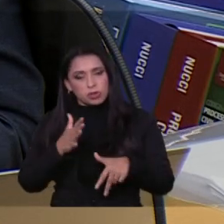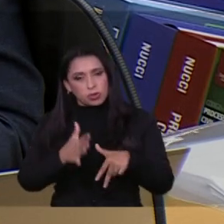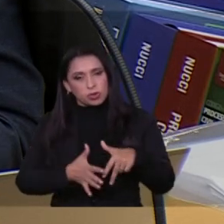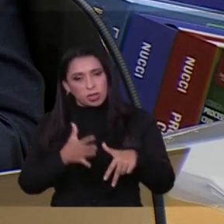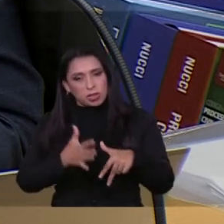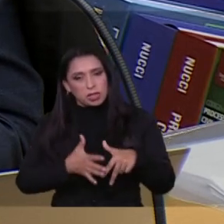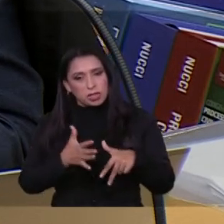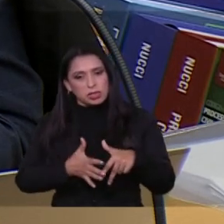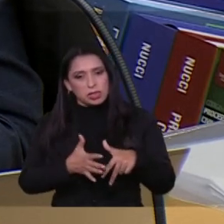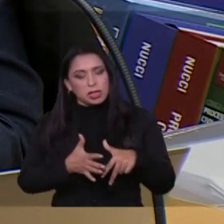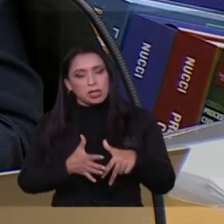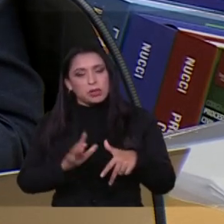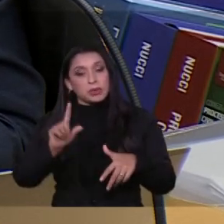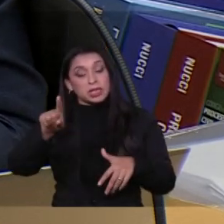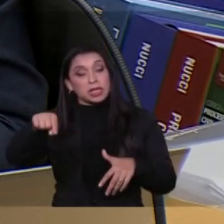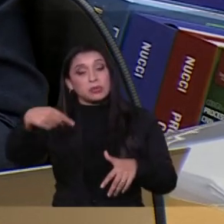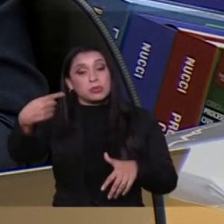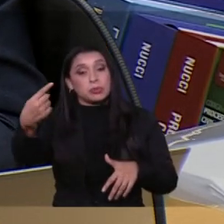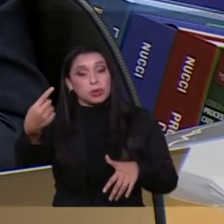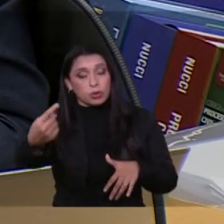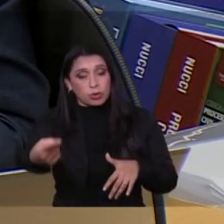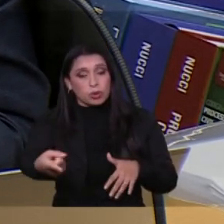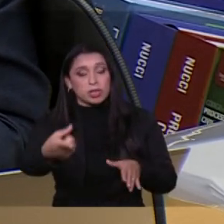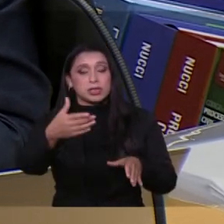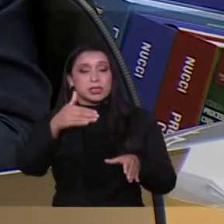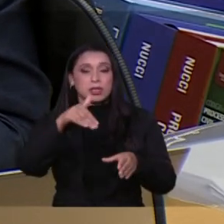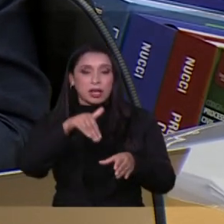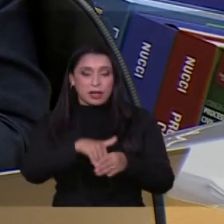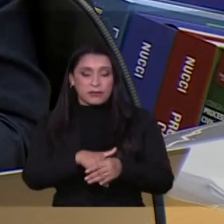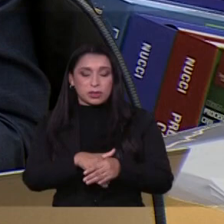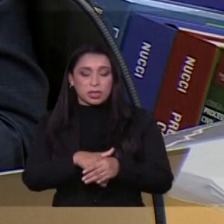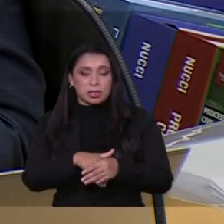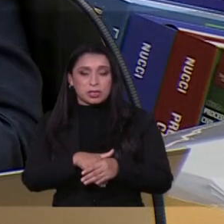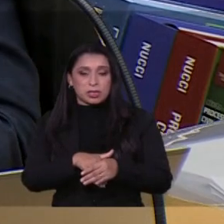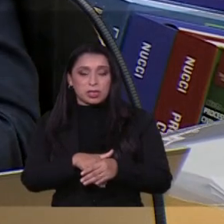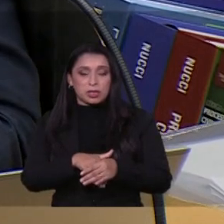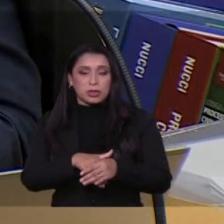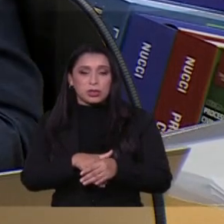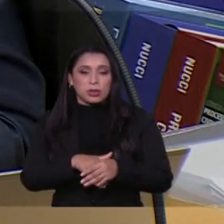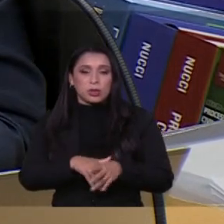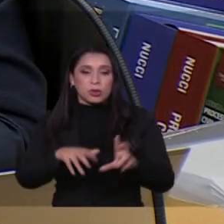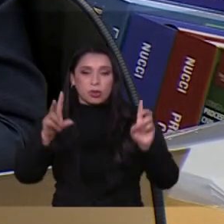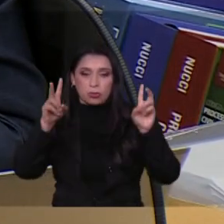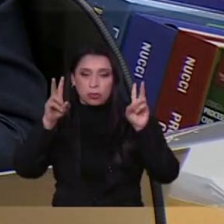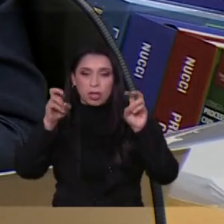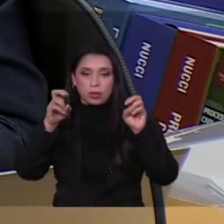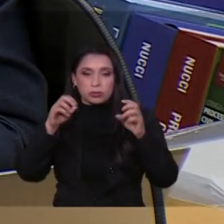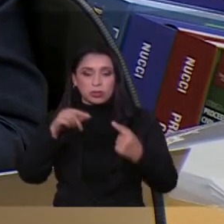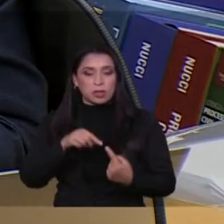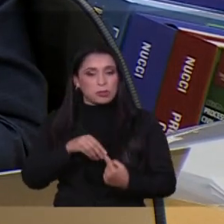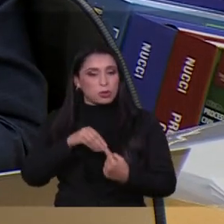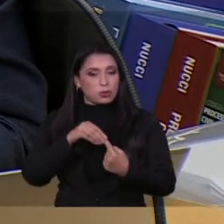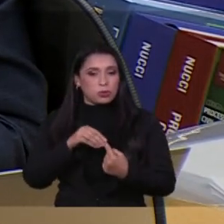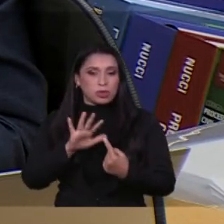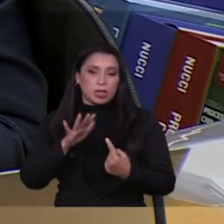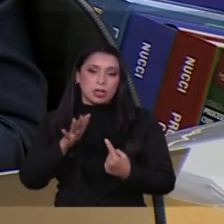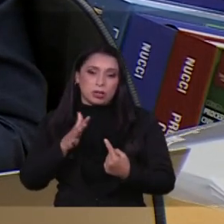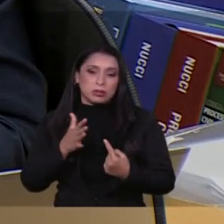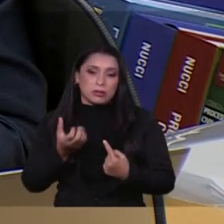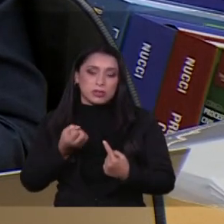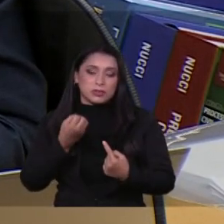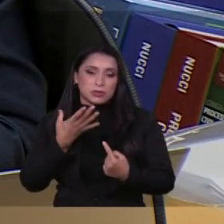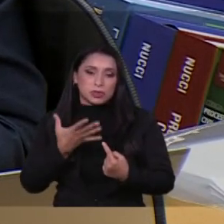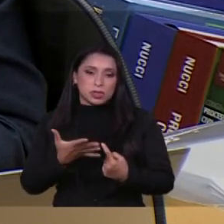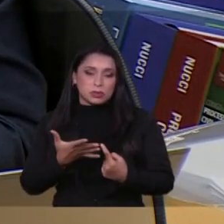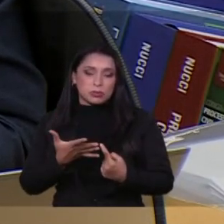ainda que se postergue o período de votação, como é uma temática única, talvez fosse interessante,